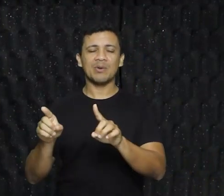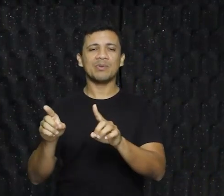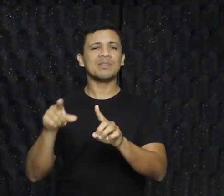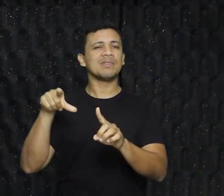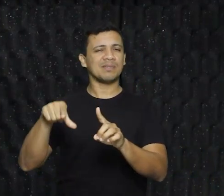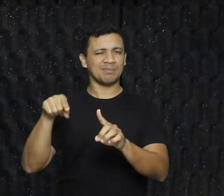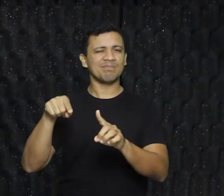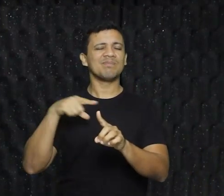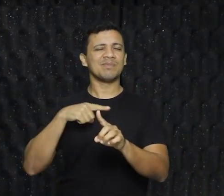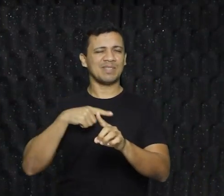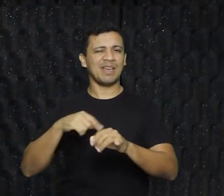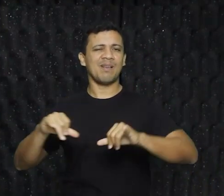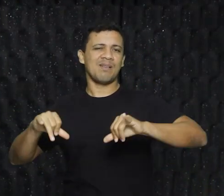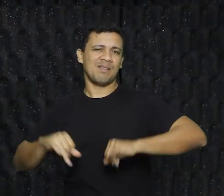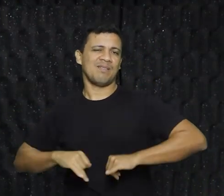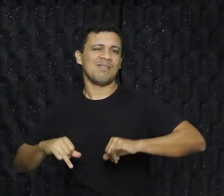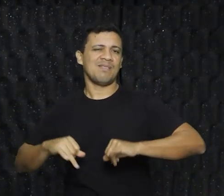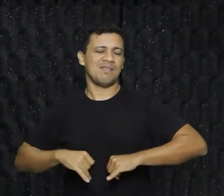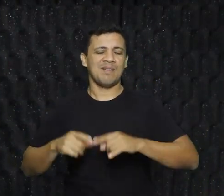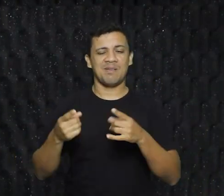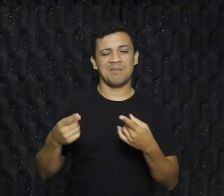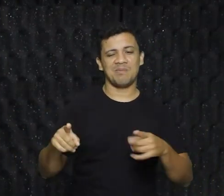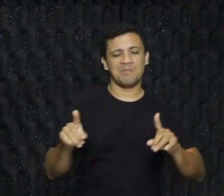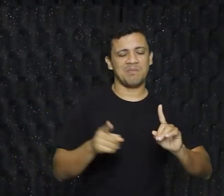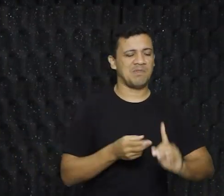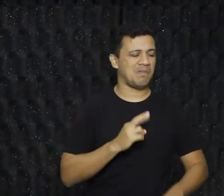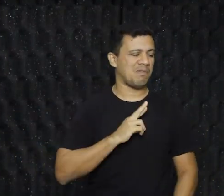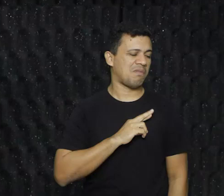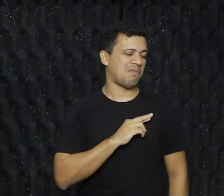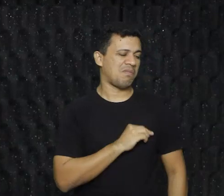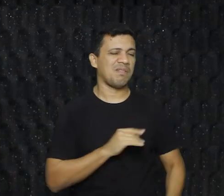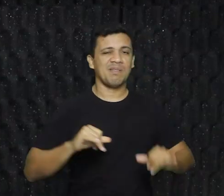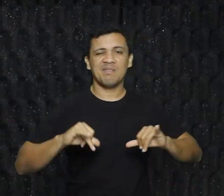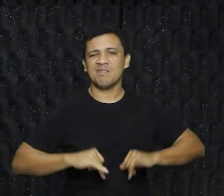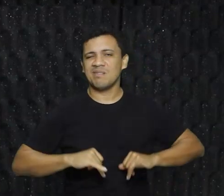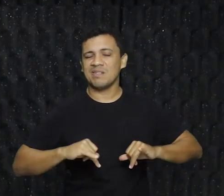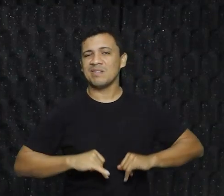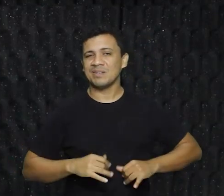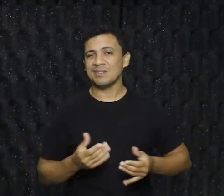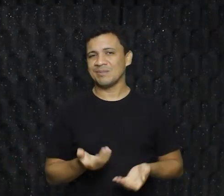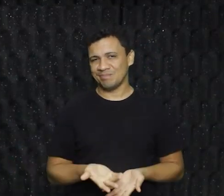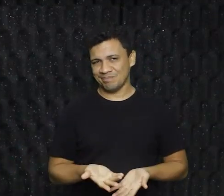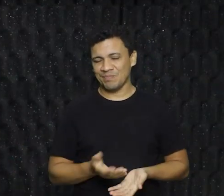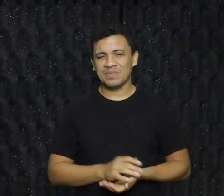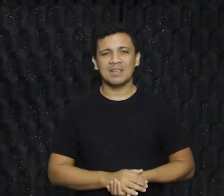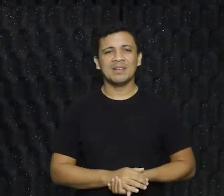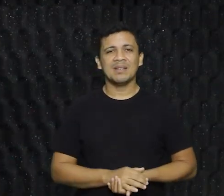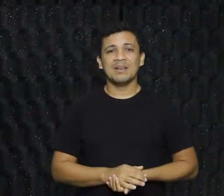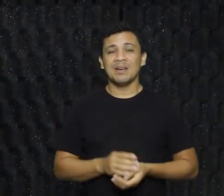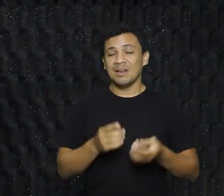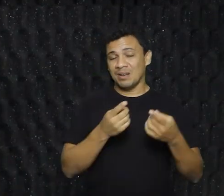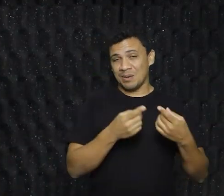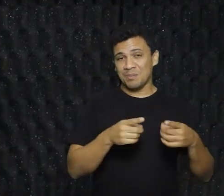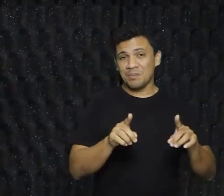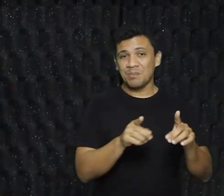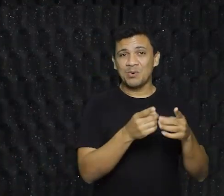sofrência, né? Professor, como assim? Eu vou indo mais além. Nesse caso, a